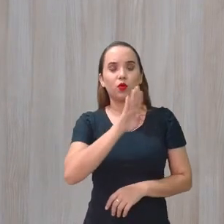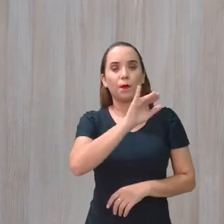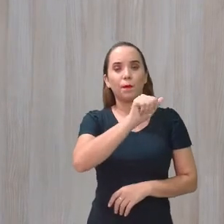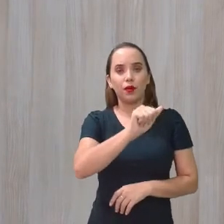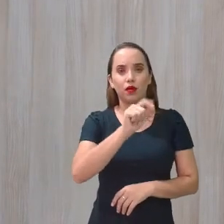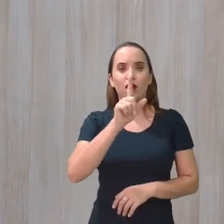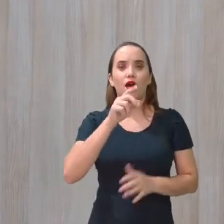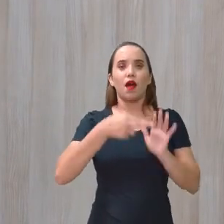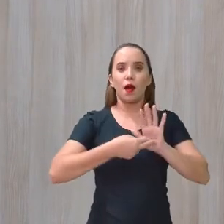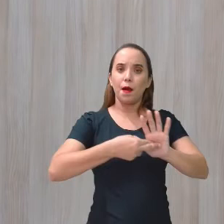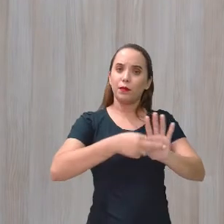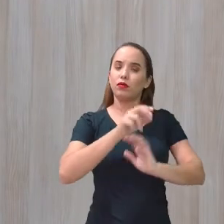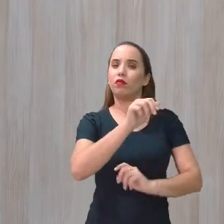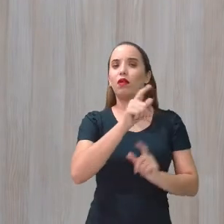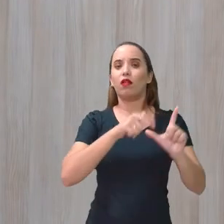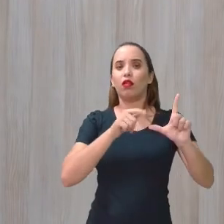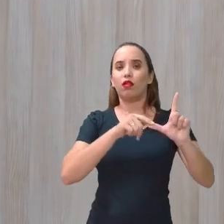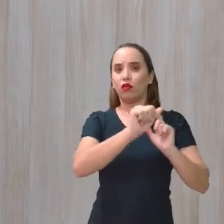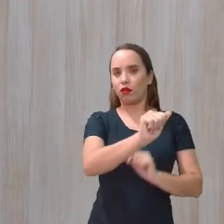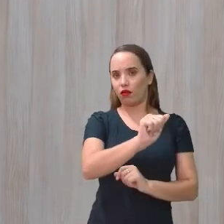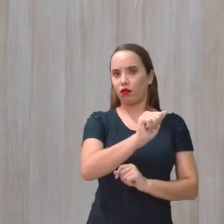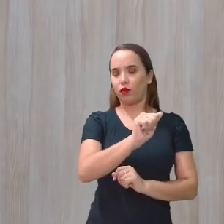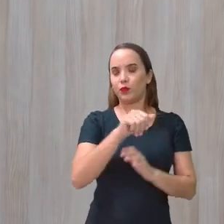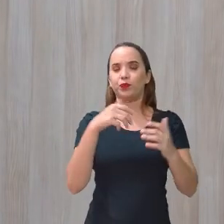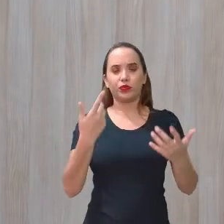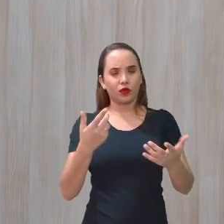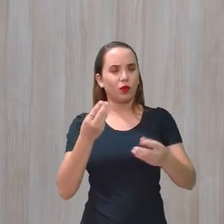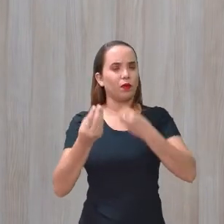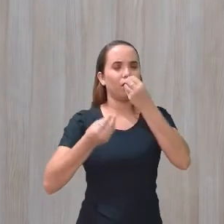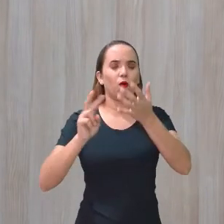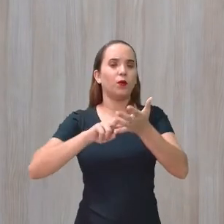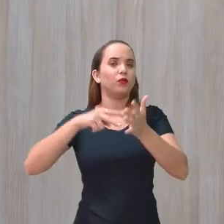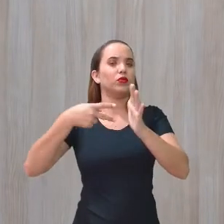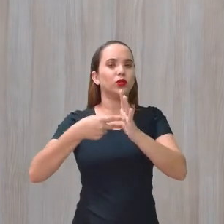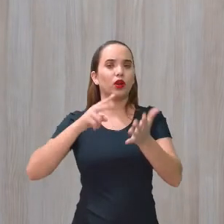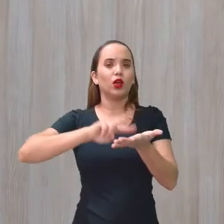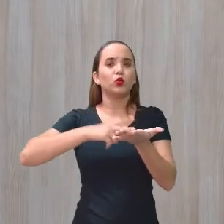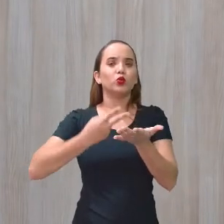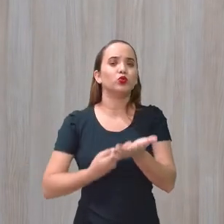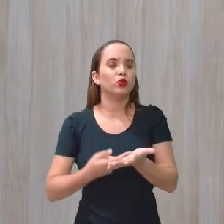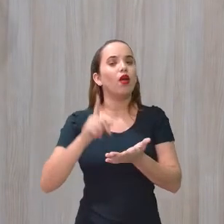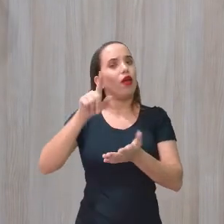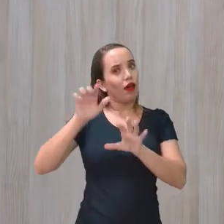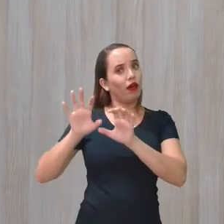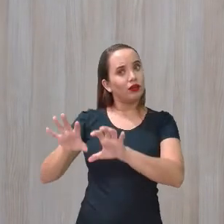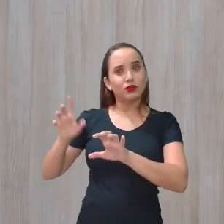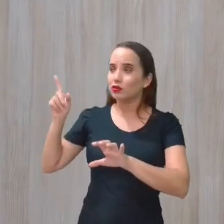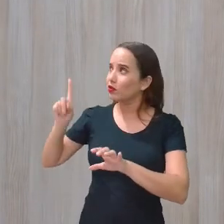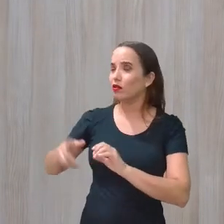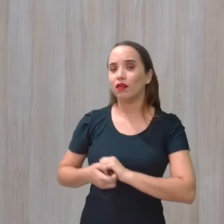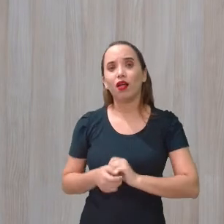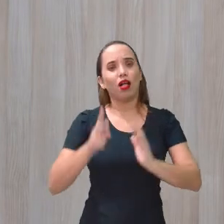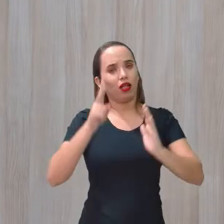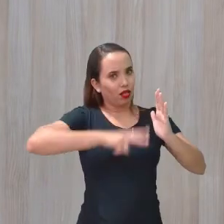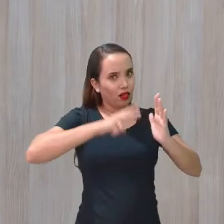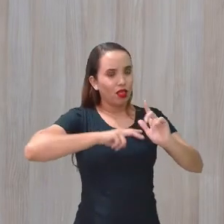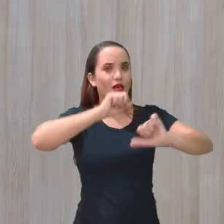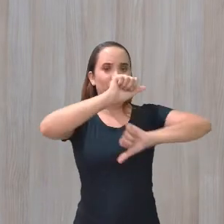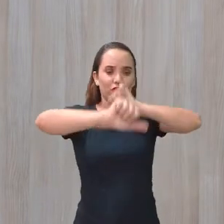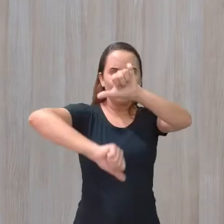é que eu traduzo? É a questão de traduzir mesmo, ou seja, você lê aí um texto que está em português e passar para o que a gente chama